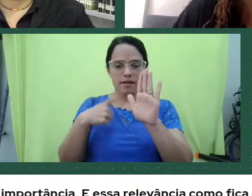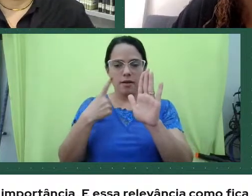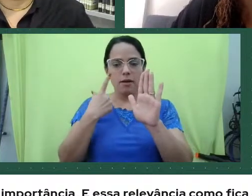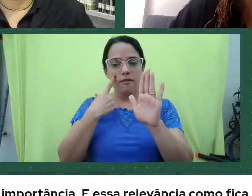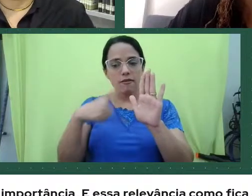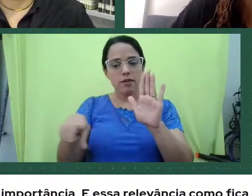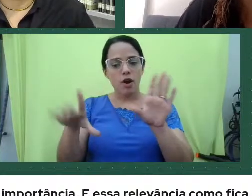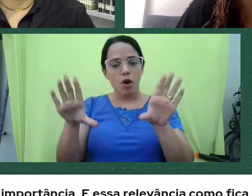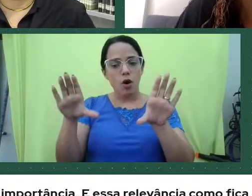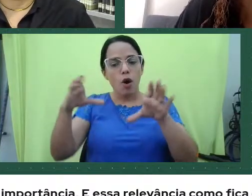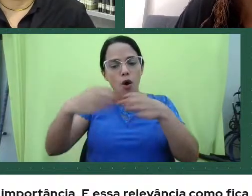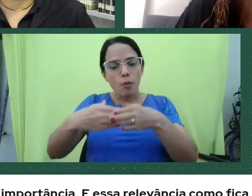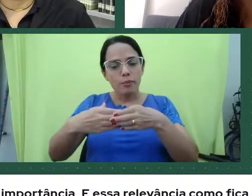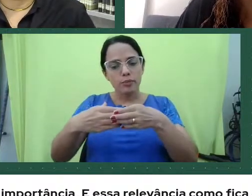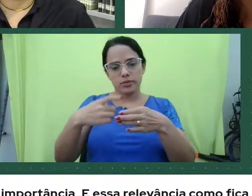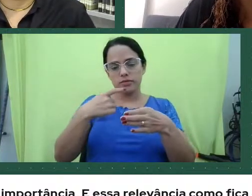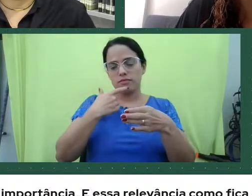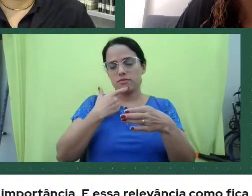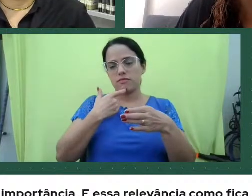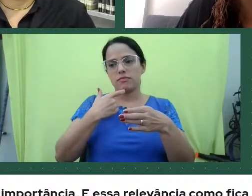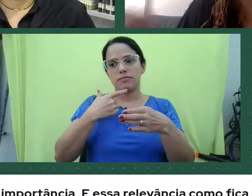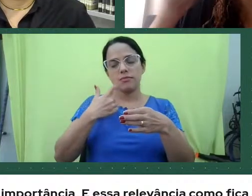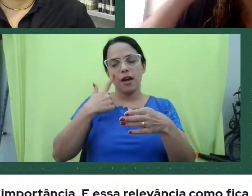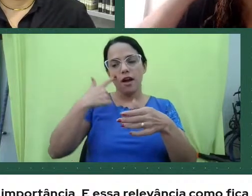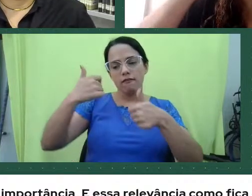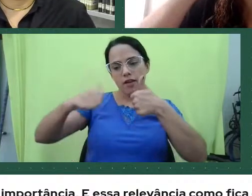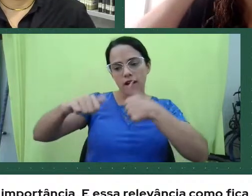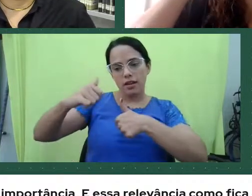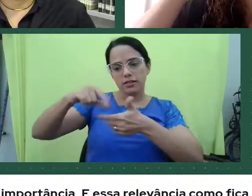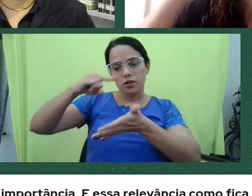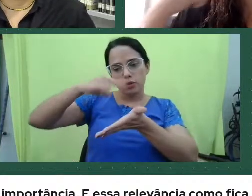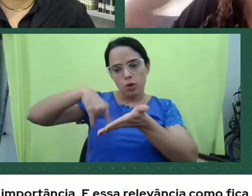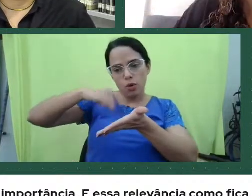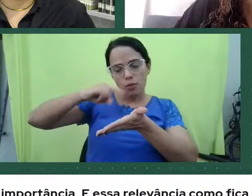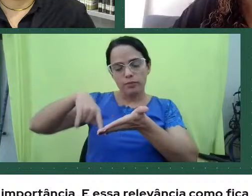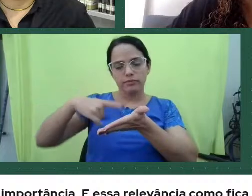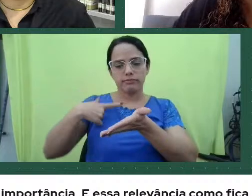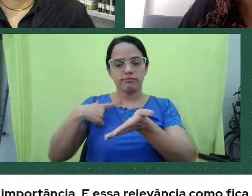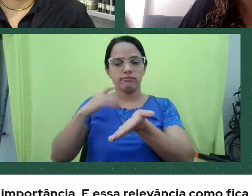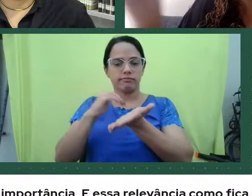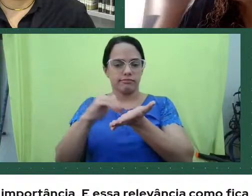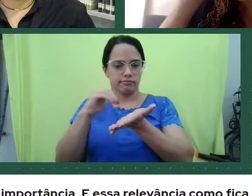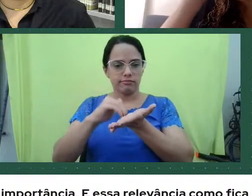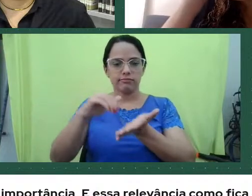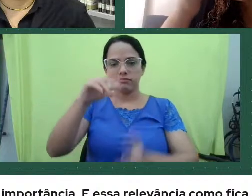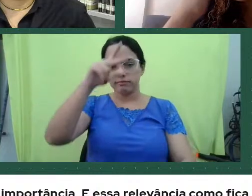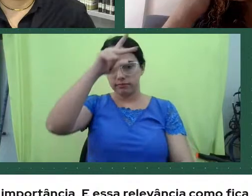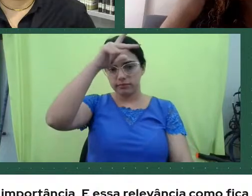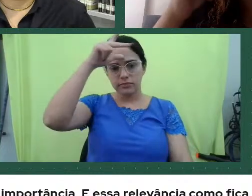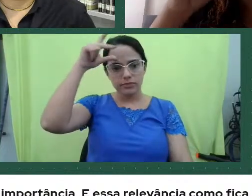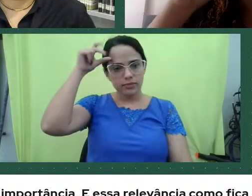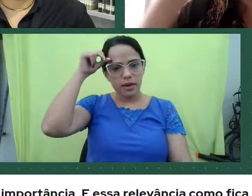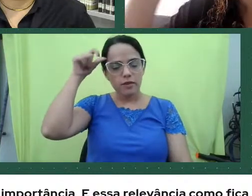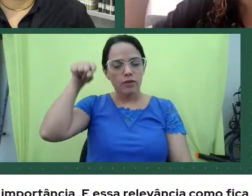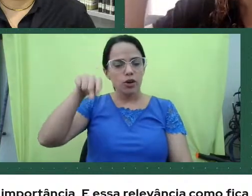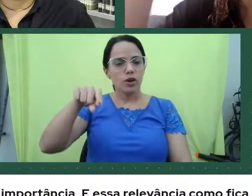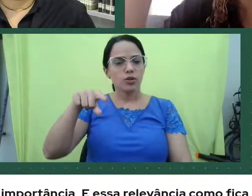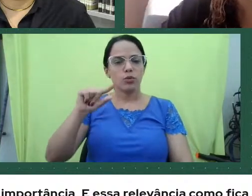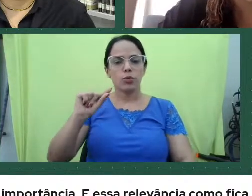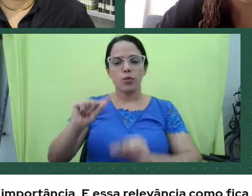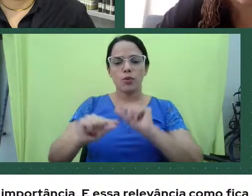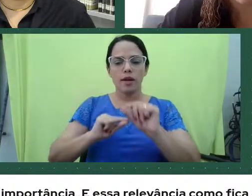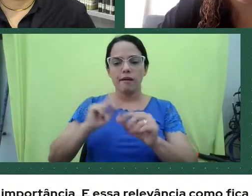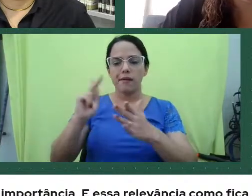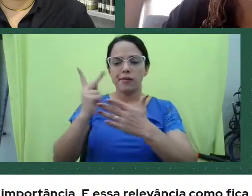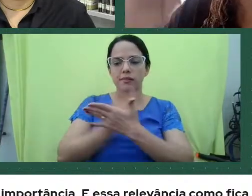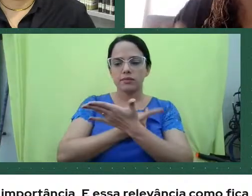suas comissões permanentes de avaliação de documentos. As secretarias municipais, muitas vezes, o que acontece? Você tem